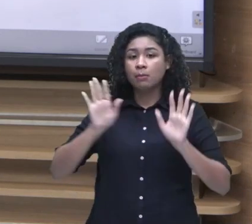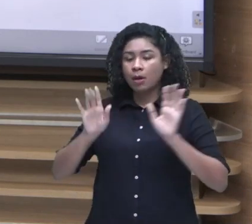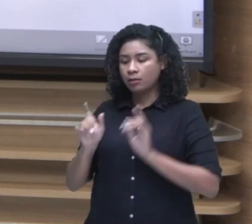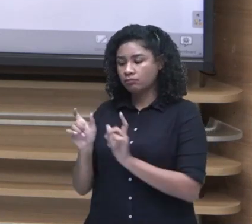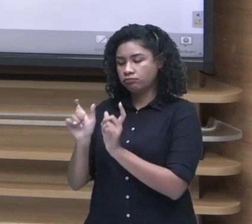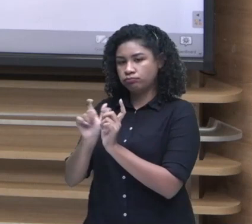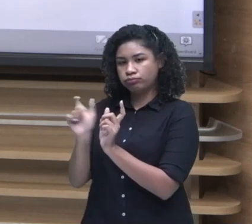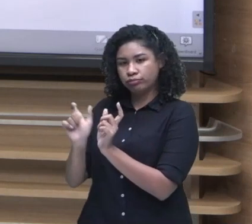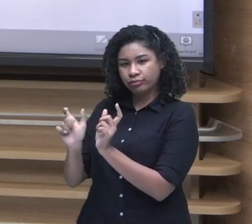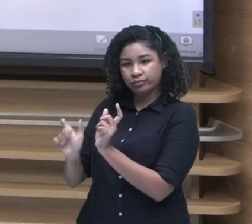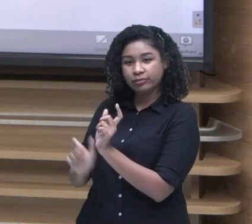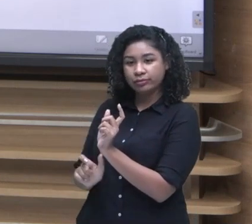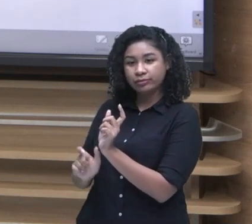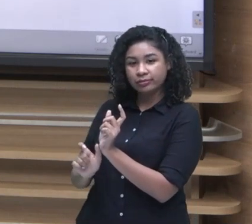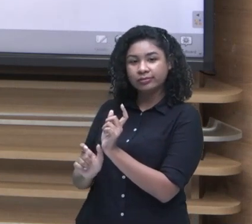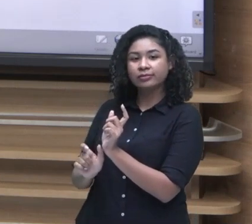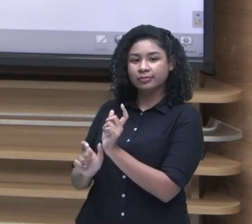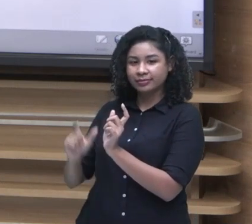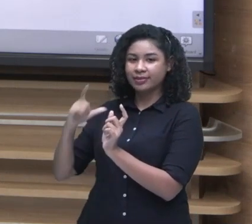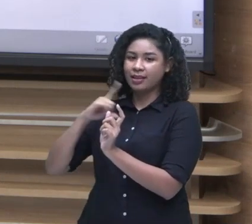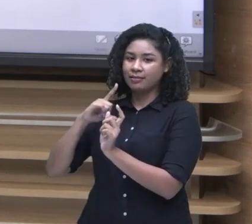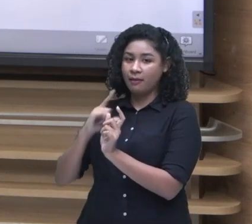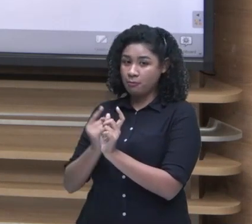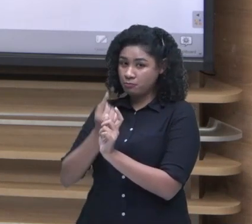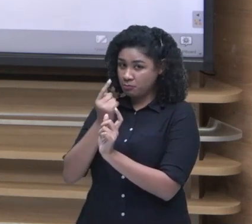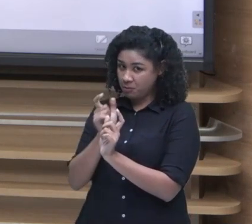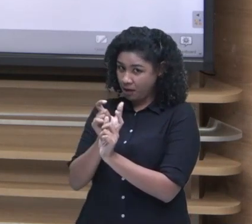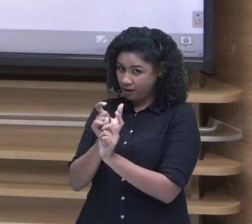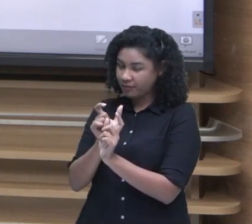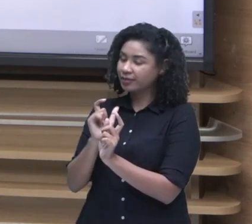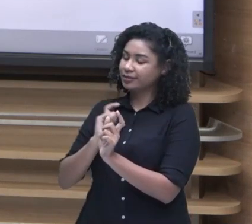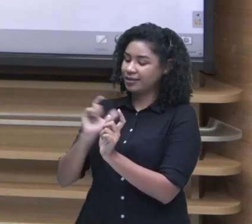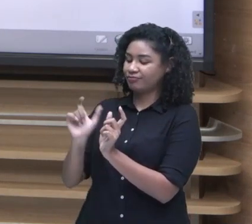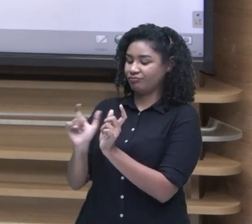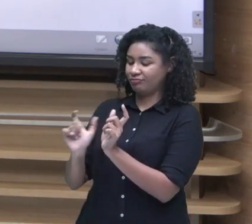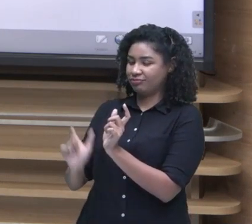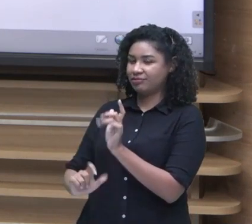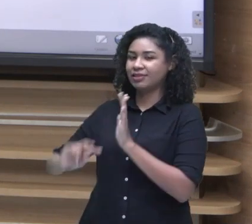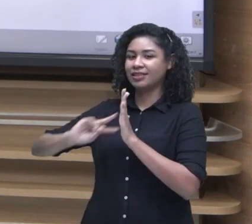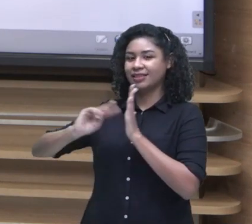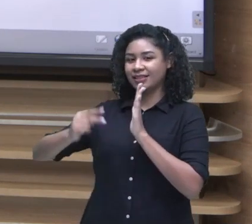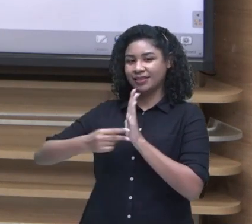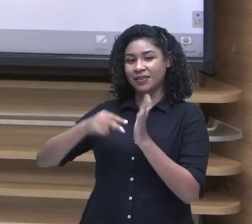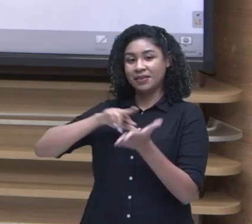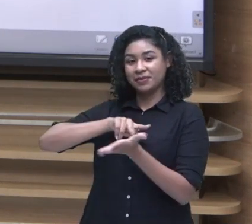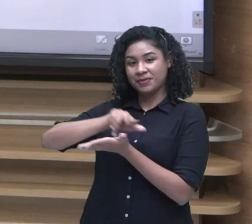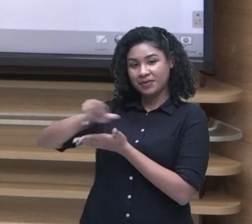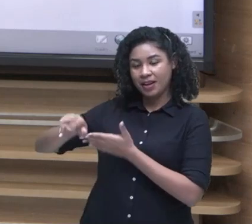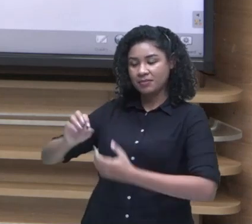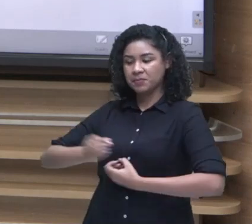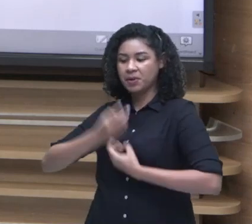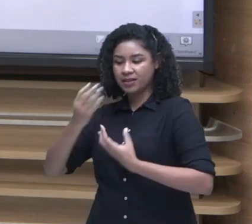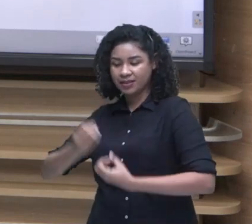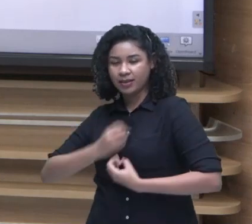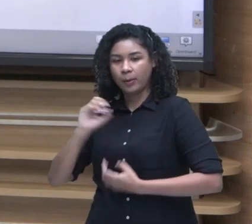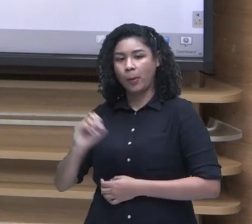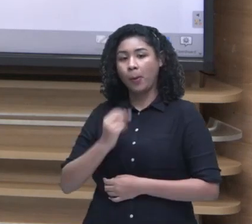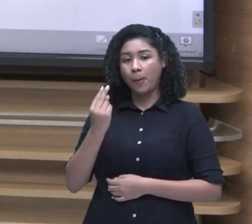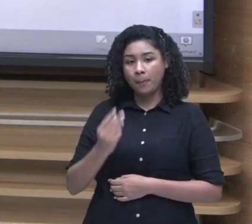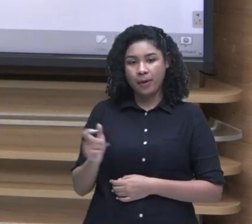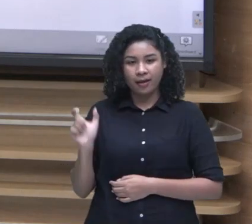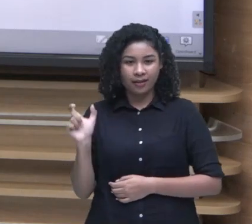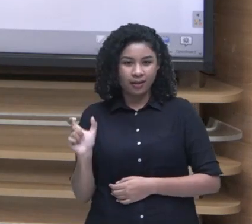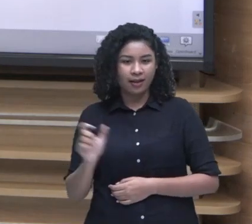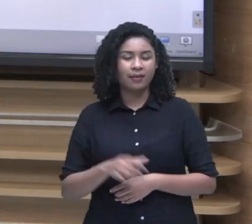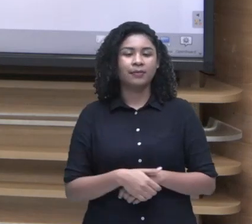ela dá vários sentidos para uma mesma palavra, para uma mesma expressão, porém,